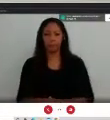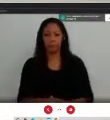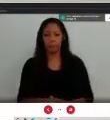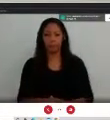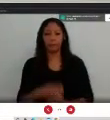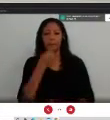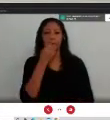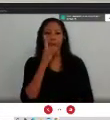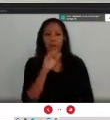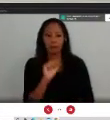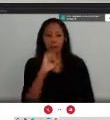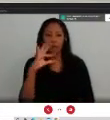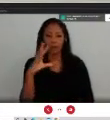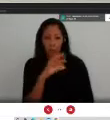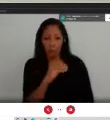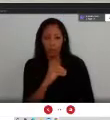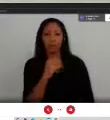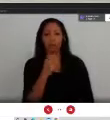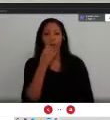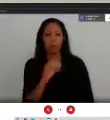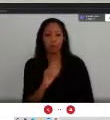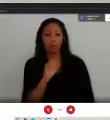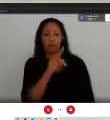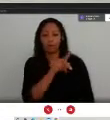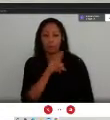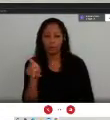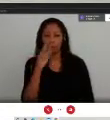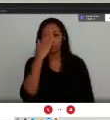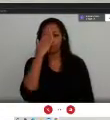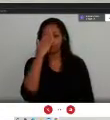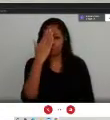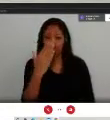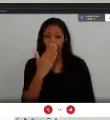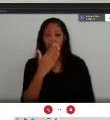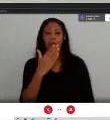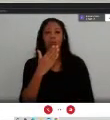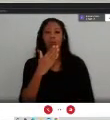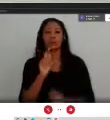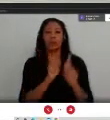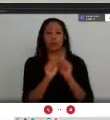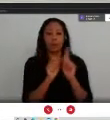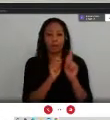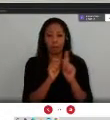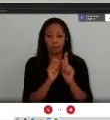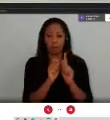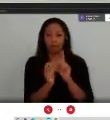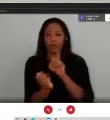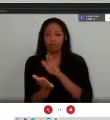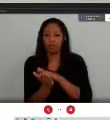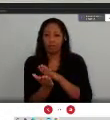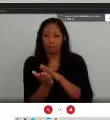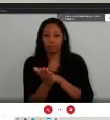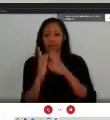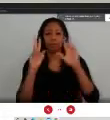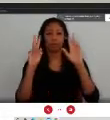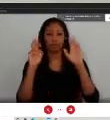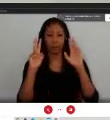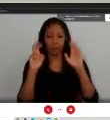Bom dia a todos, bom dia, senhor presidente. Obrigado, Gustavo, pela parte. Parabéns pelo tema trazido na